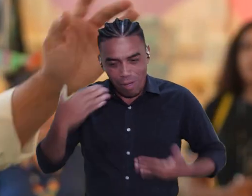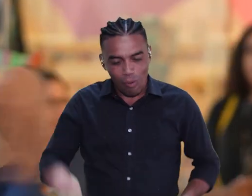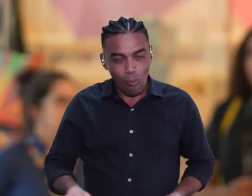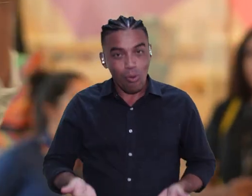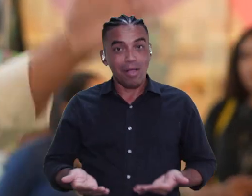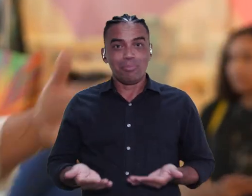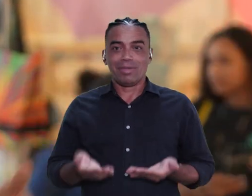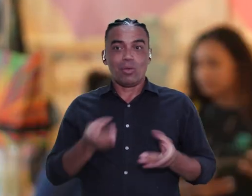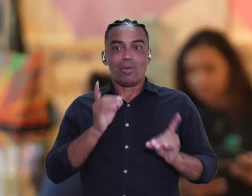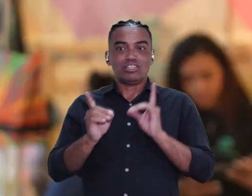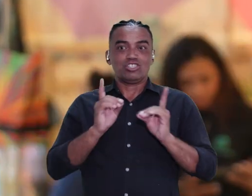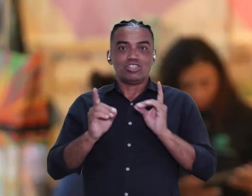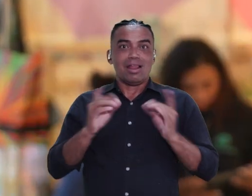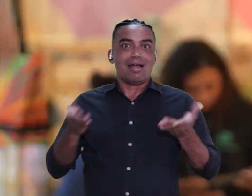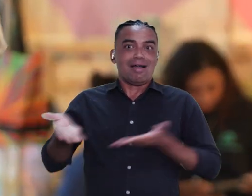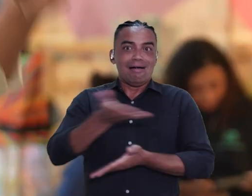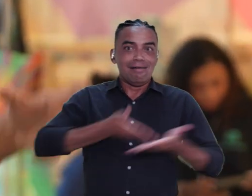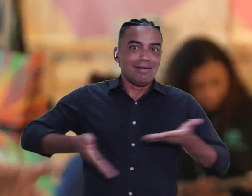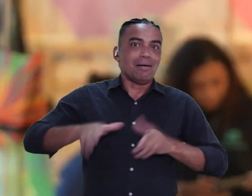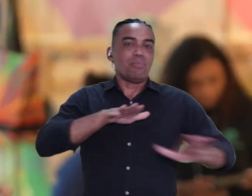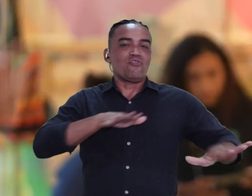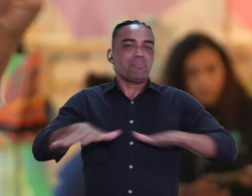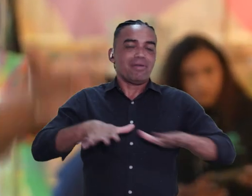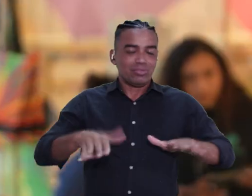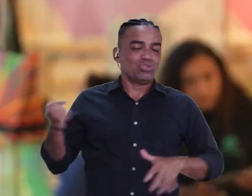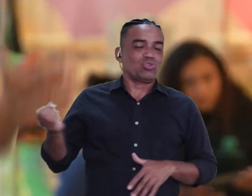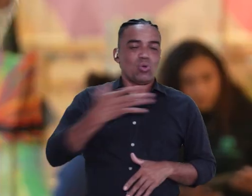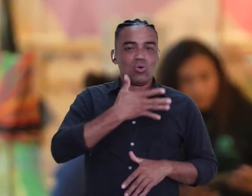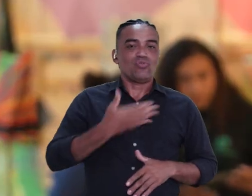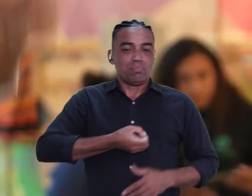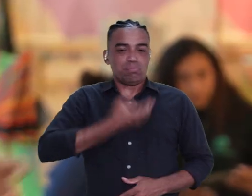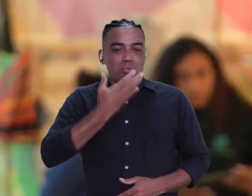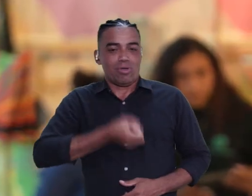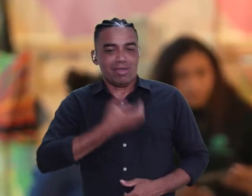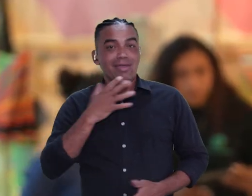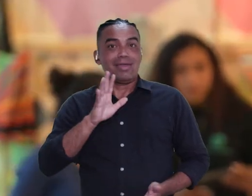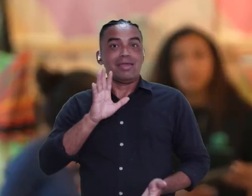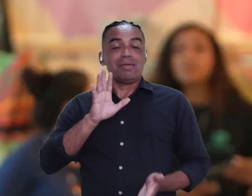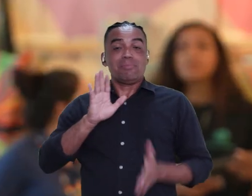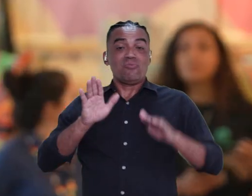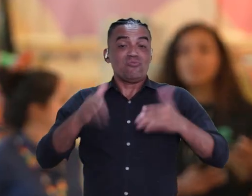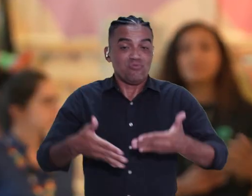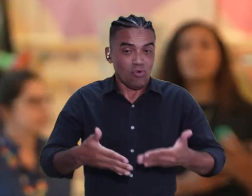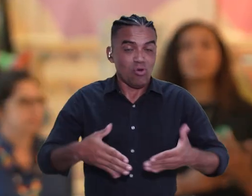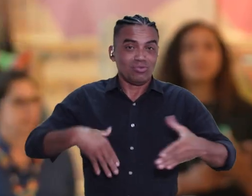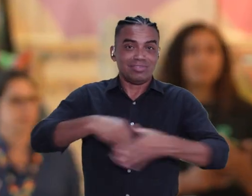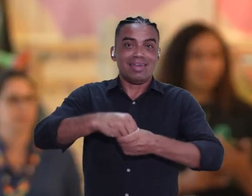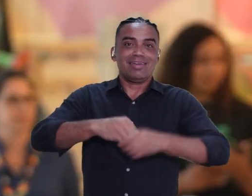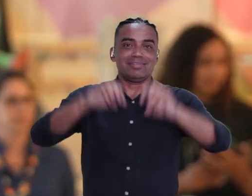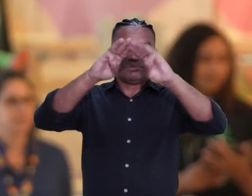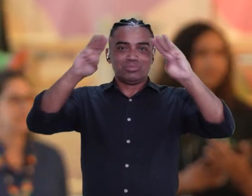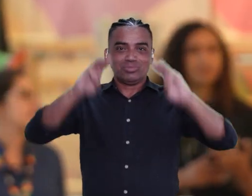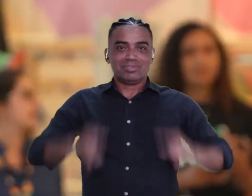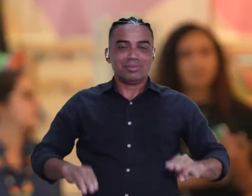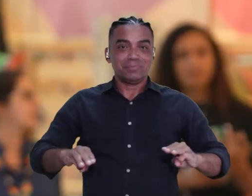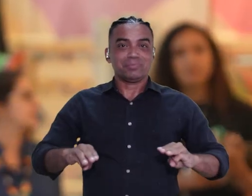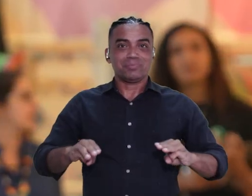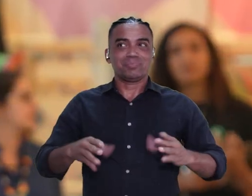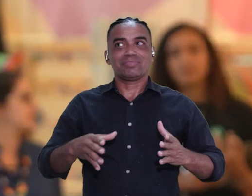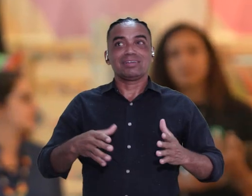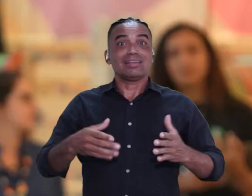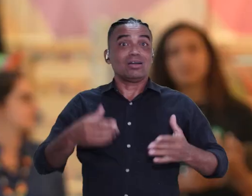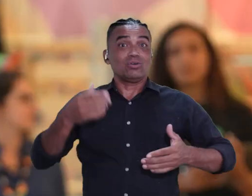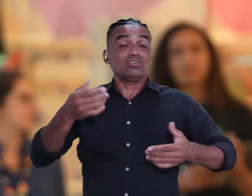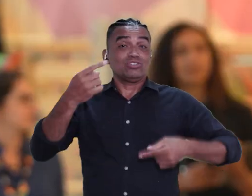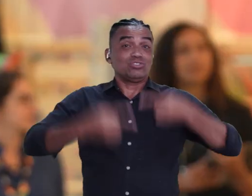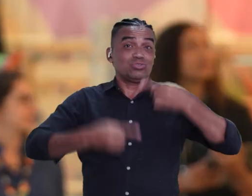esse dinamismo novo para o Museu do Amanhã, trazer poema e poesia para a centralidade do museu, embaixo da terra, que eu acho que é a